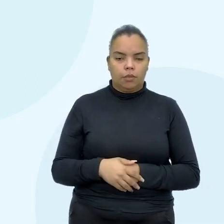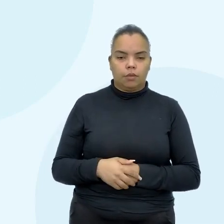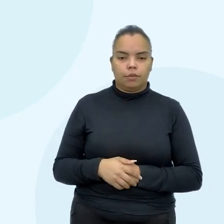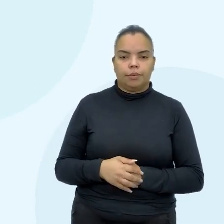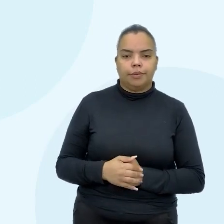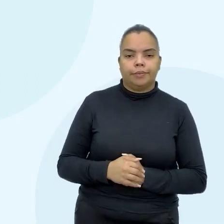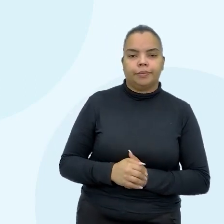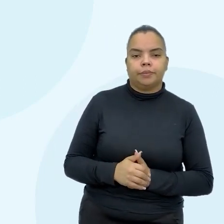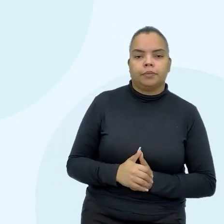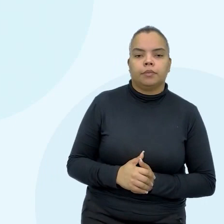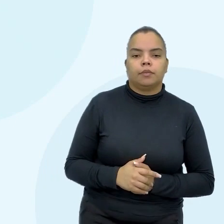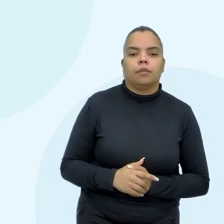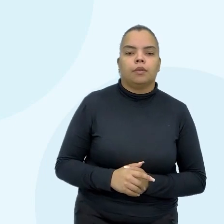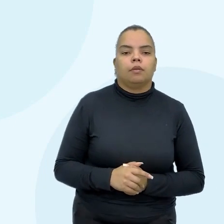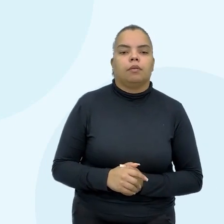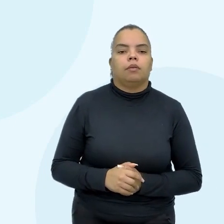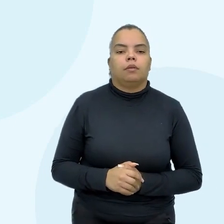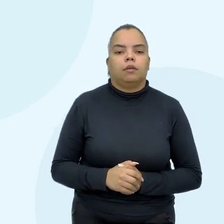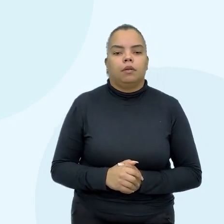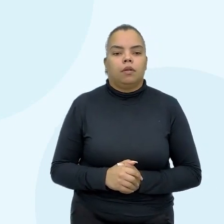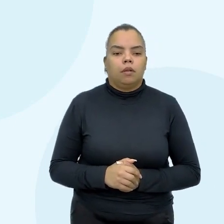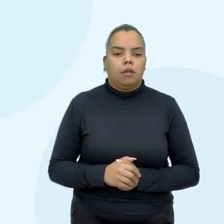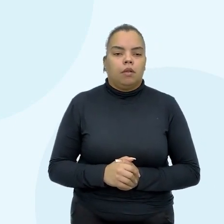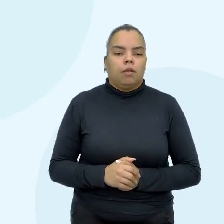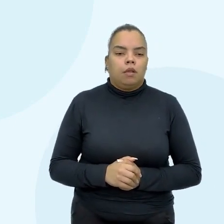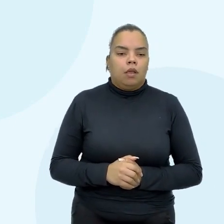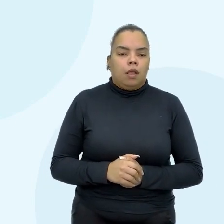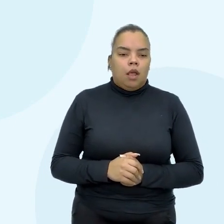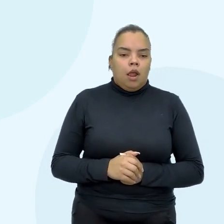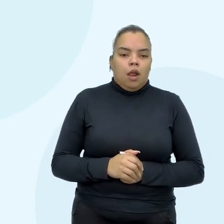Deixa eu dar uma ajeitadinha aqui que...